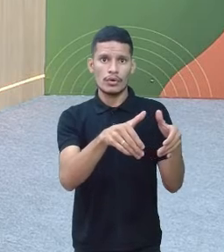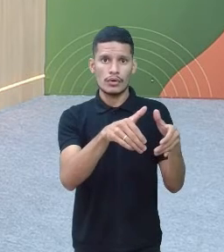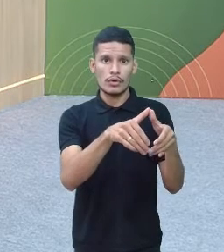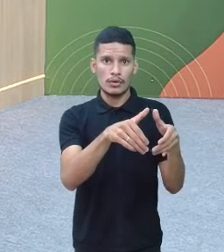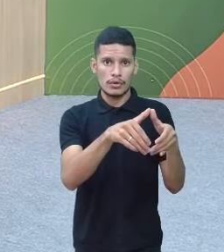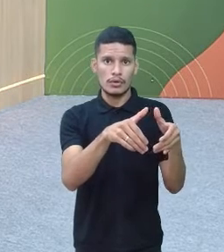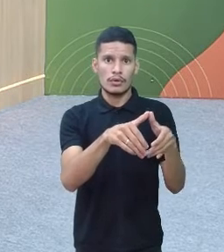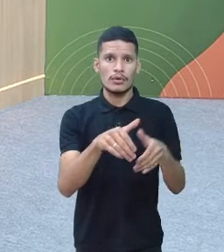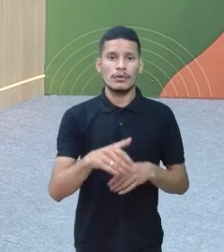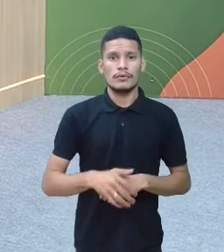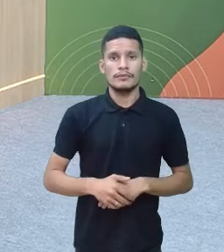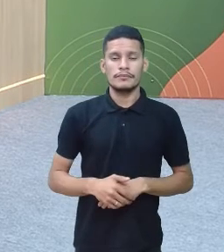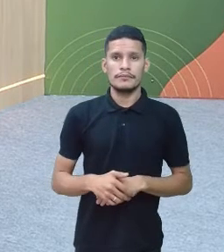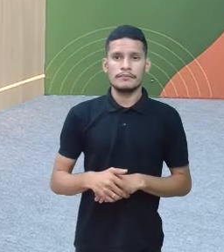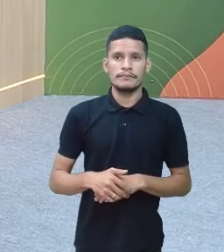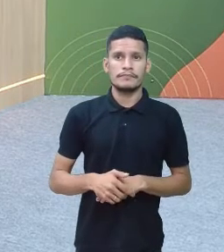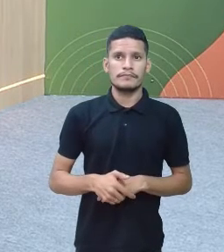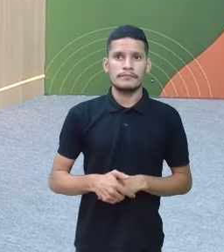outra ré, né?